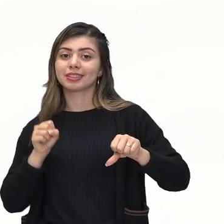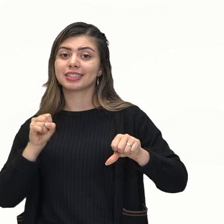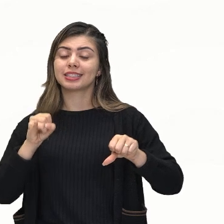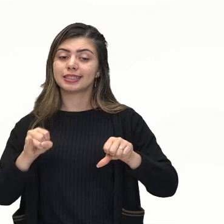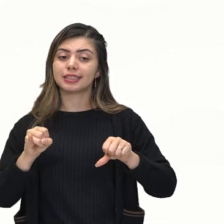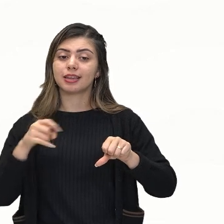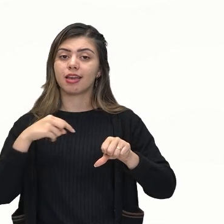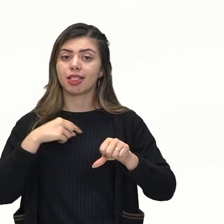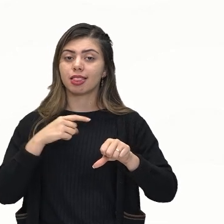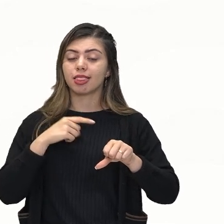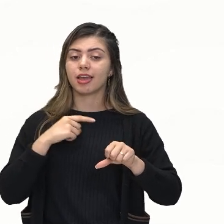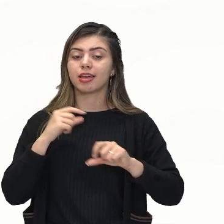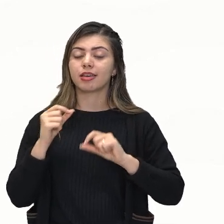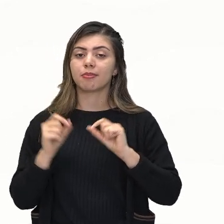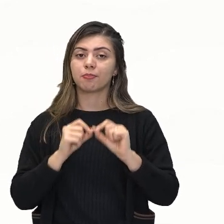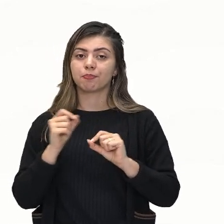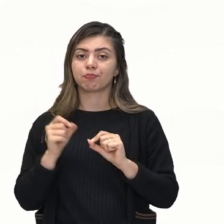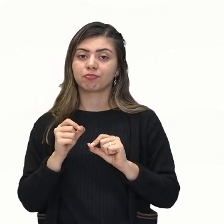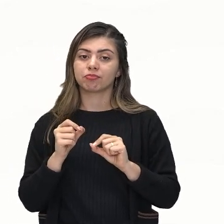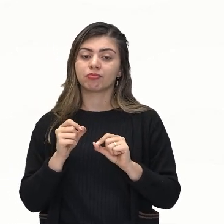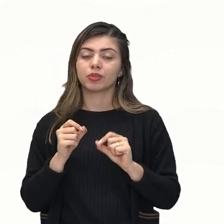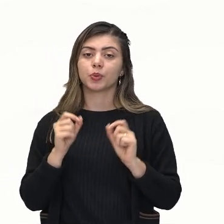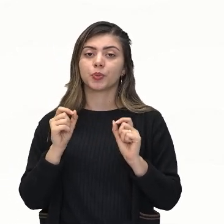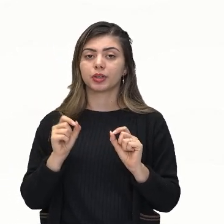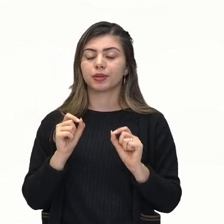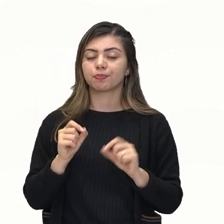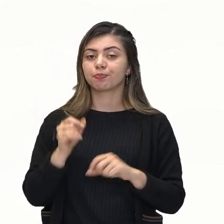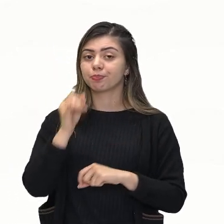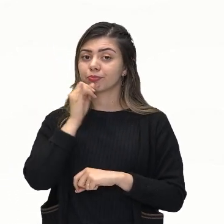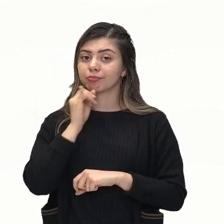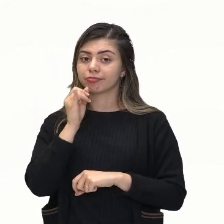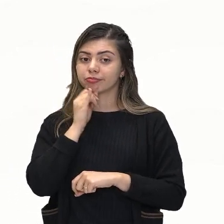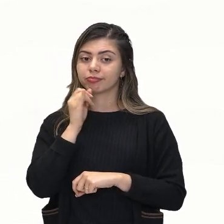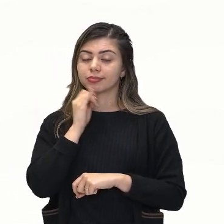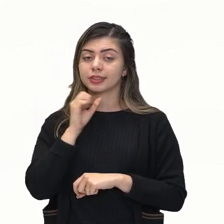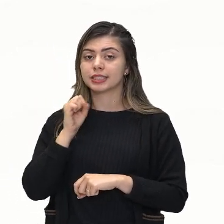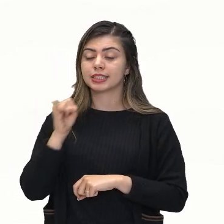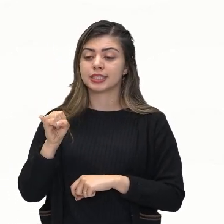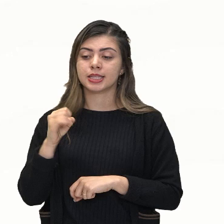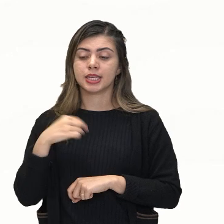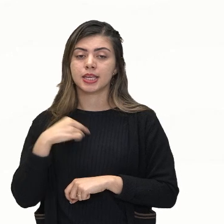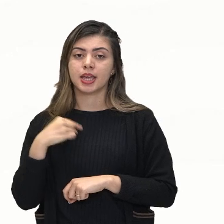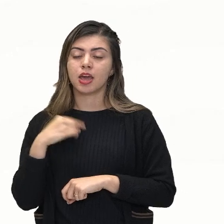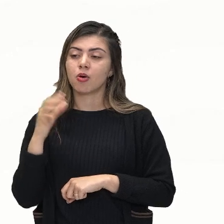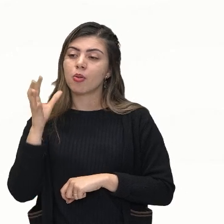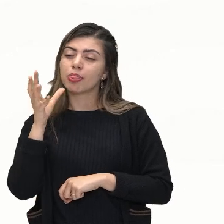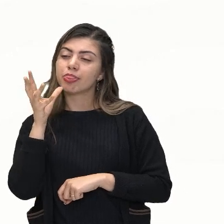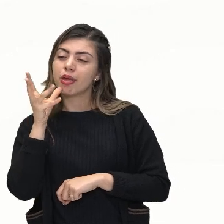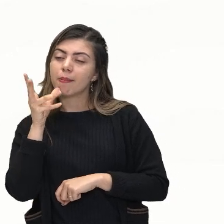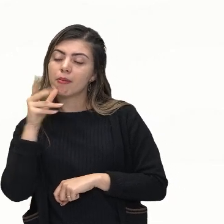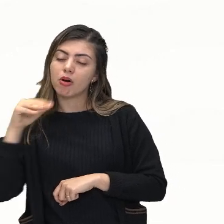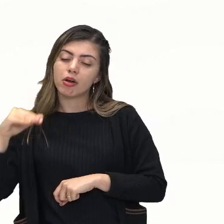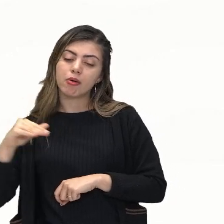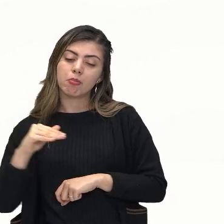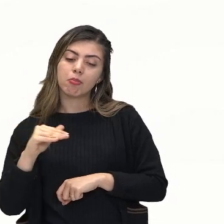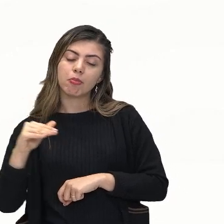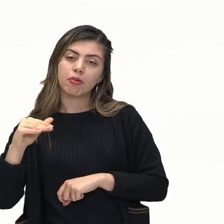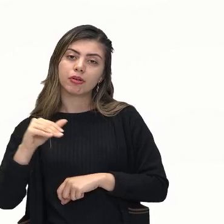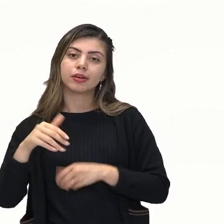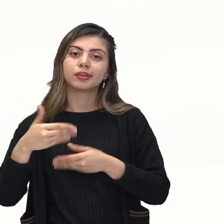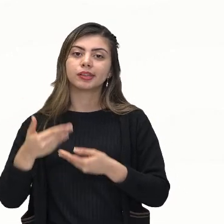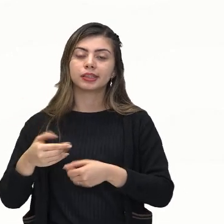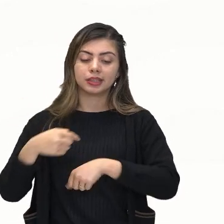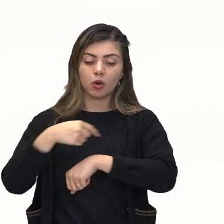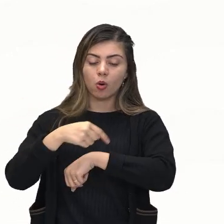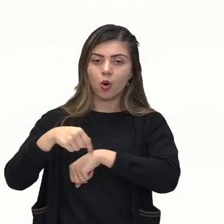certo? Tá? Logicamente que se eu for mais devagar, eu vou